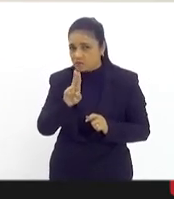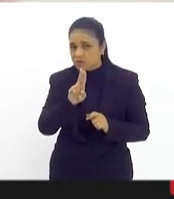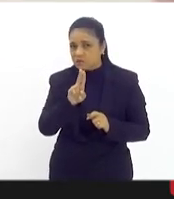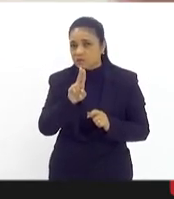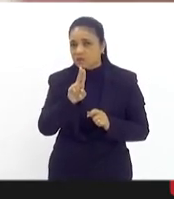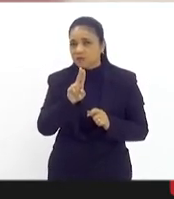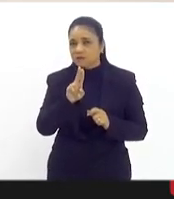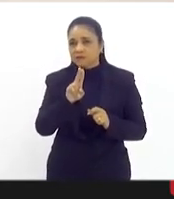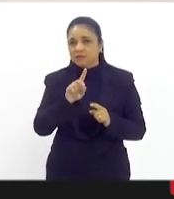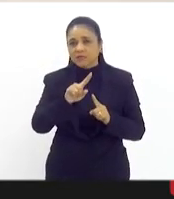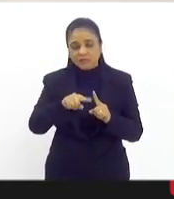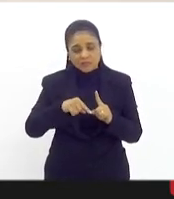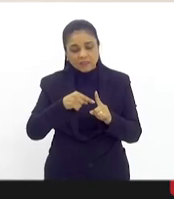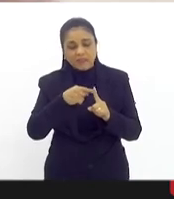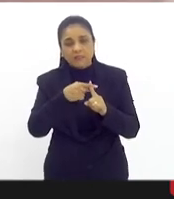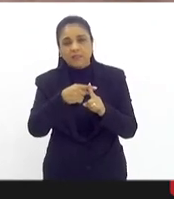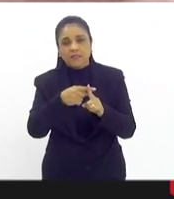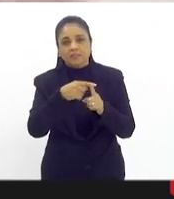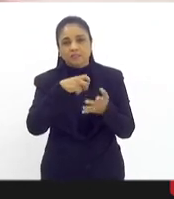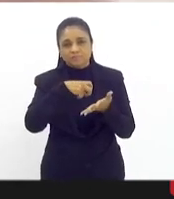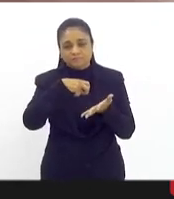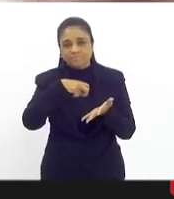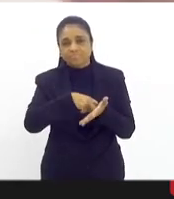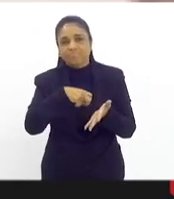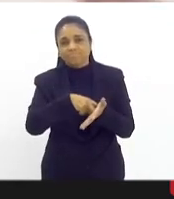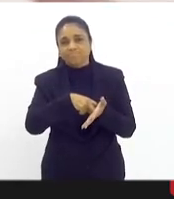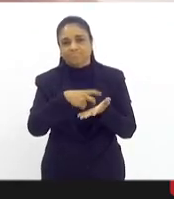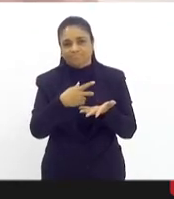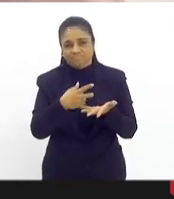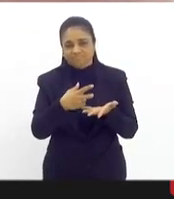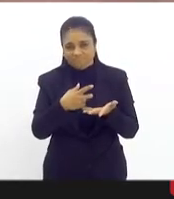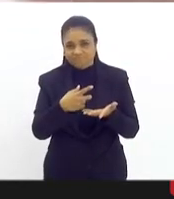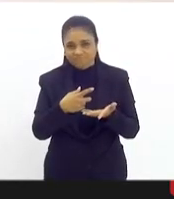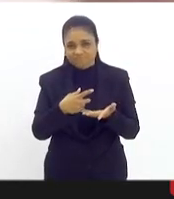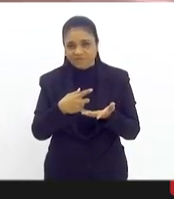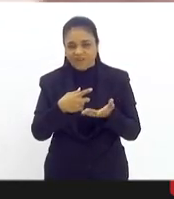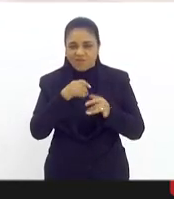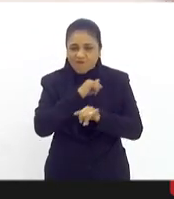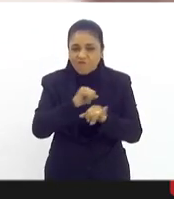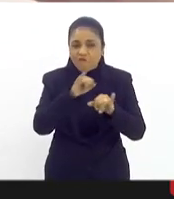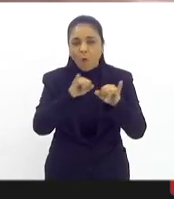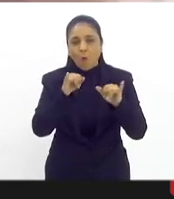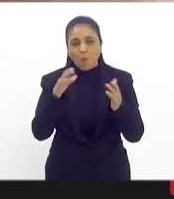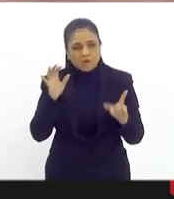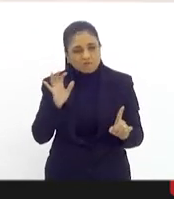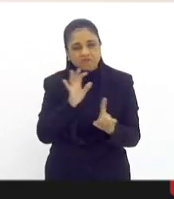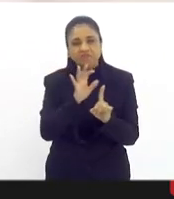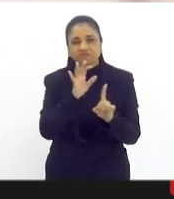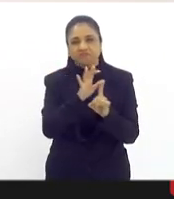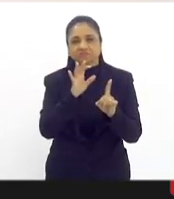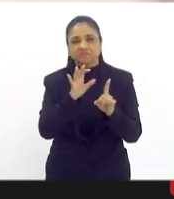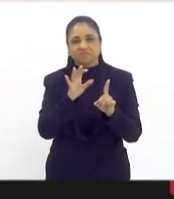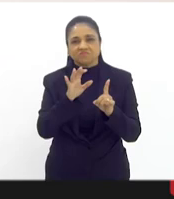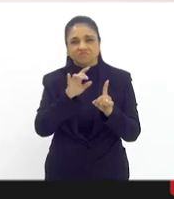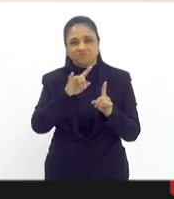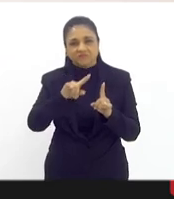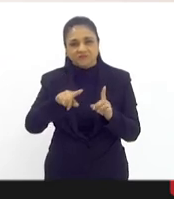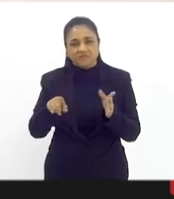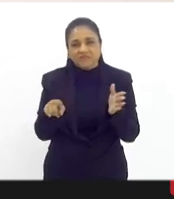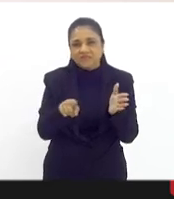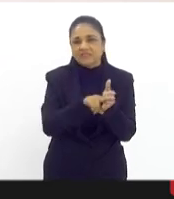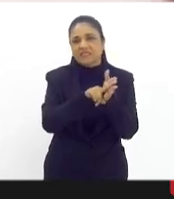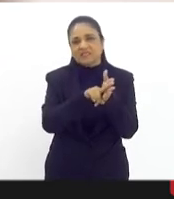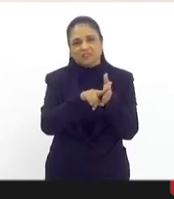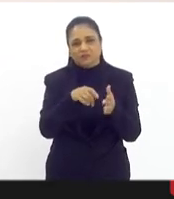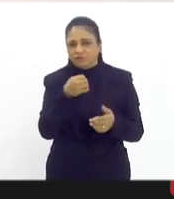externalidades negativas do modelo de negócio. Você tem um modelo de negócio que atiça um conteúdo inflamatório, que estimula a disseminação de um conteúdo que muitas vezes